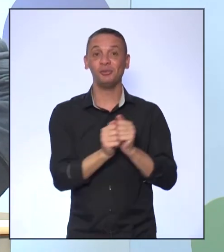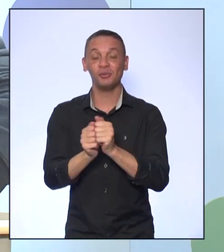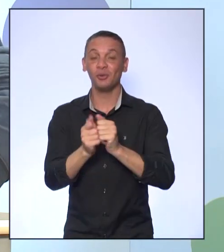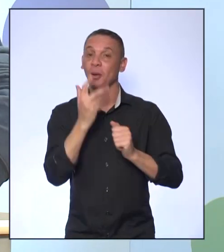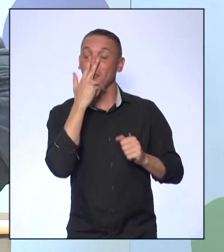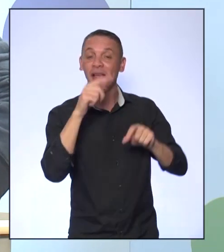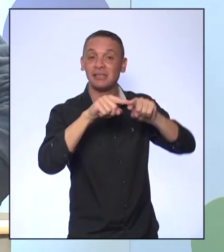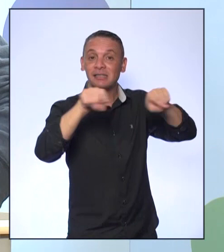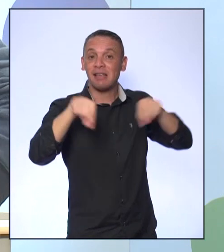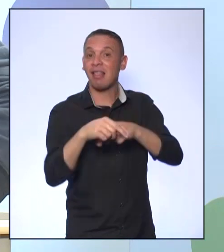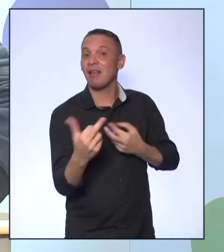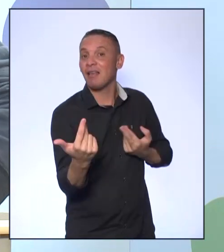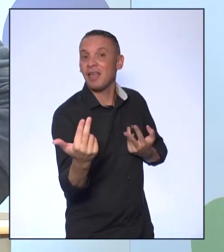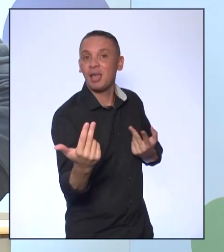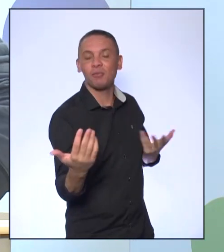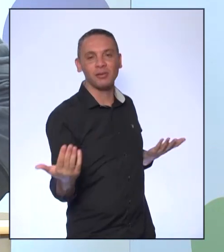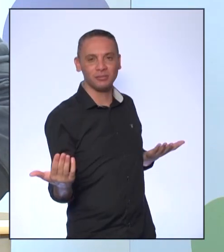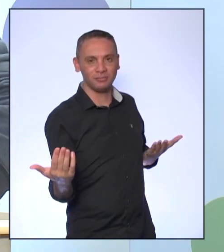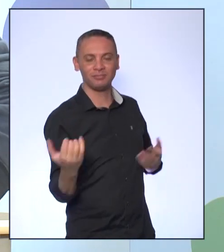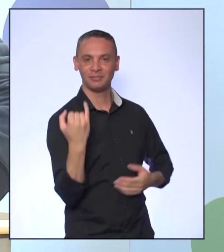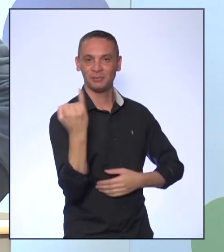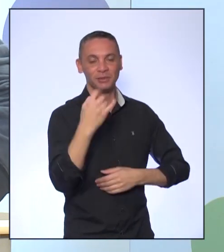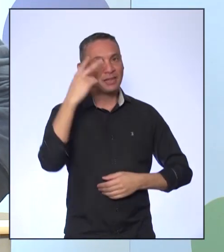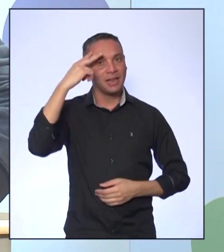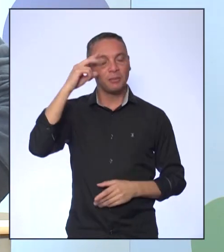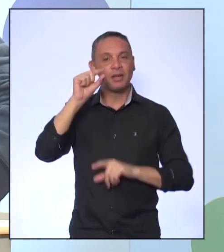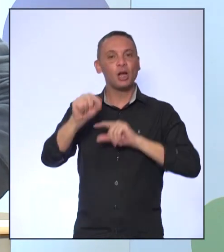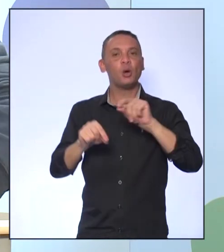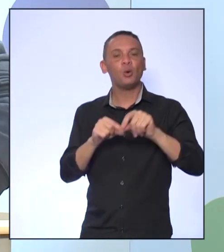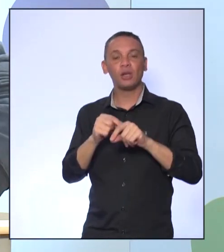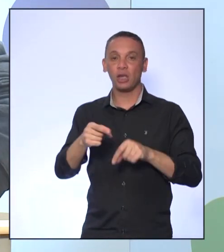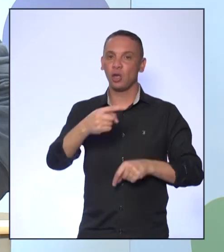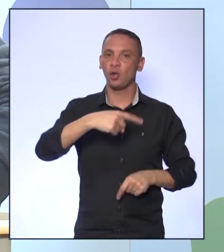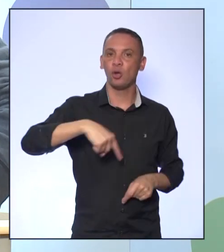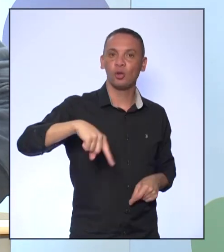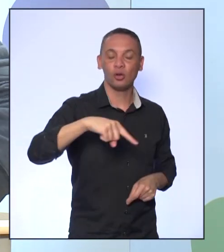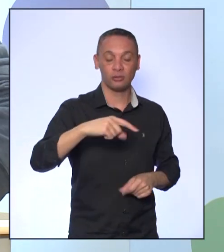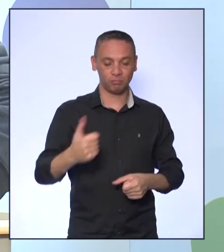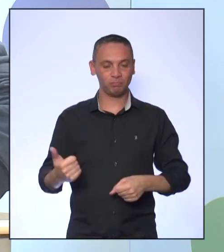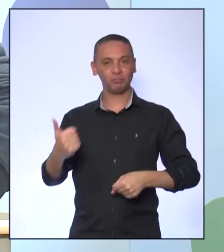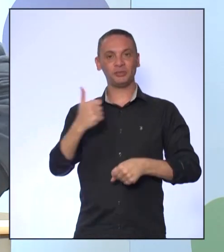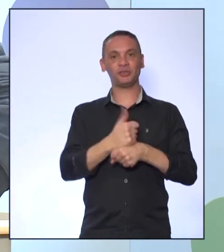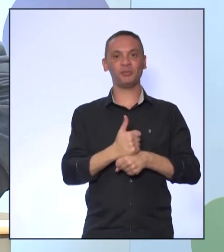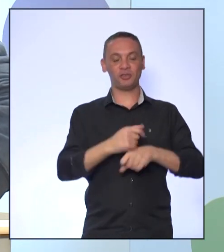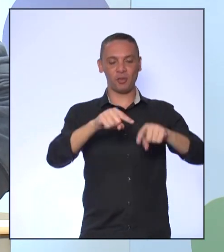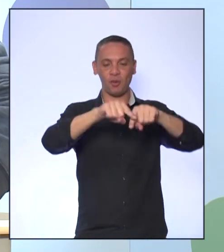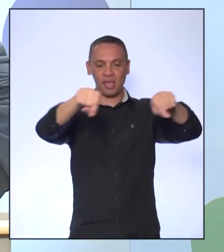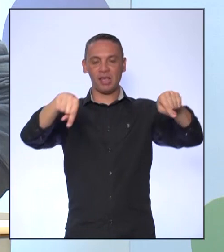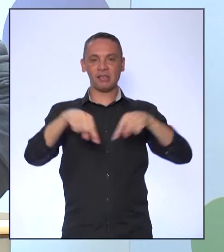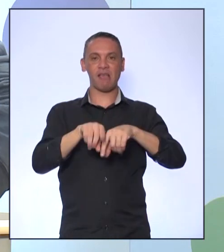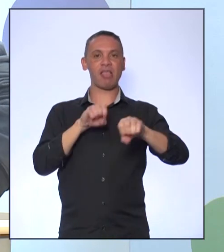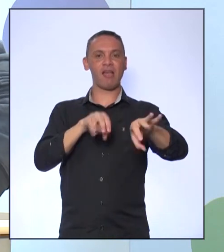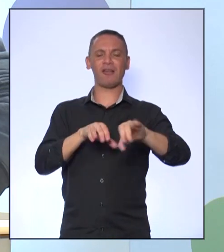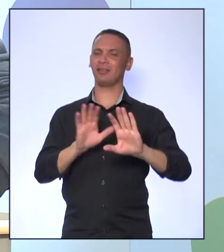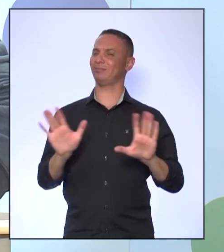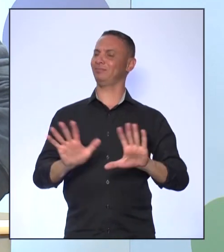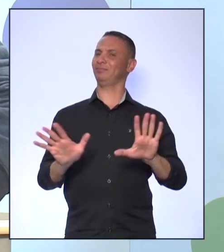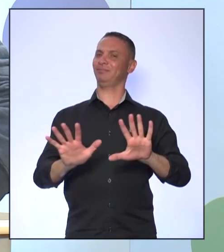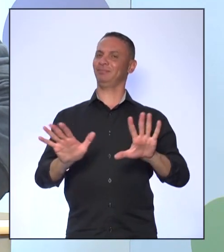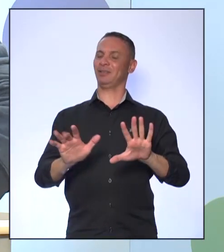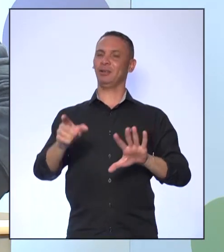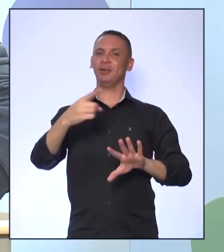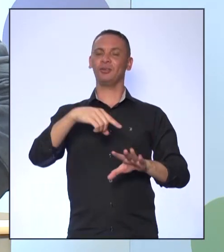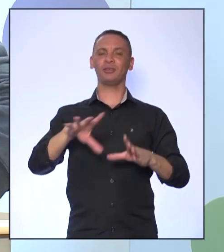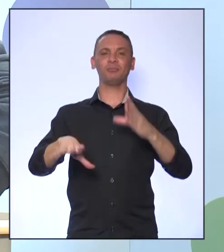sala de aula. Lógico, lembrando que nós não estamos, de maneira alguma, substituindo uma aula, né, física. Nós estamos